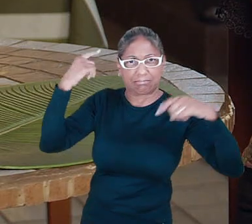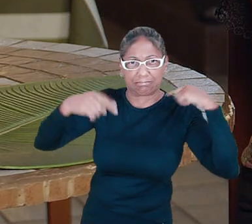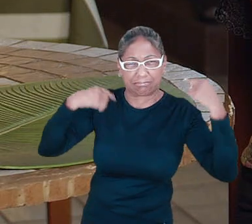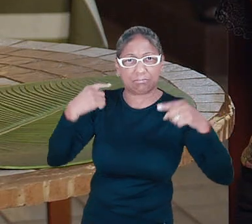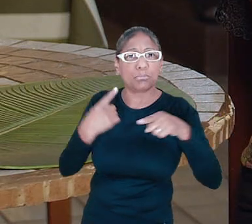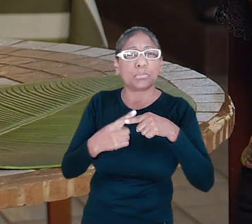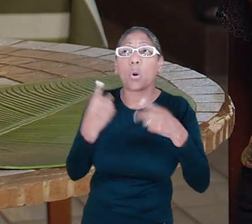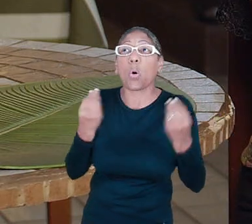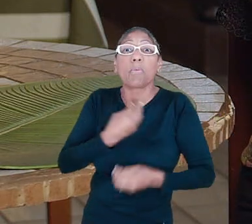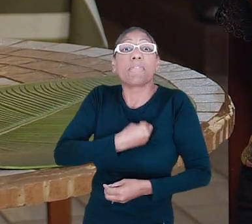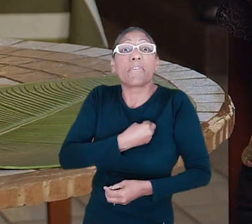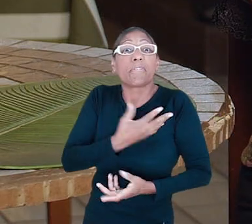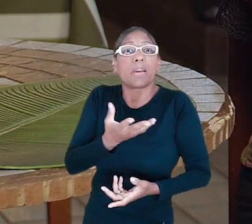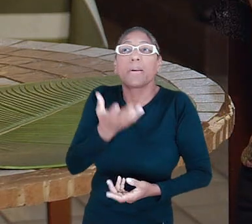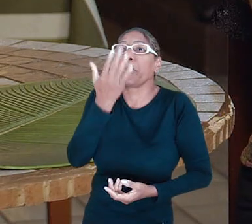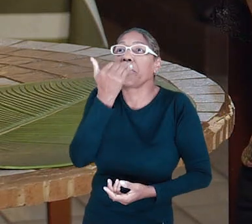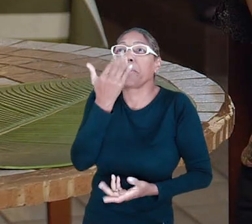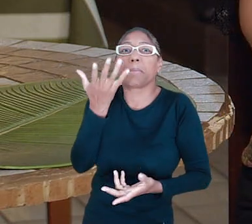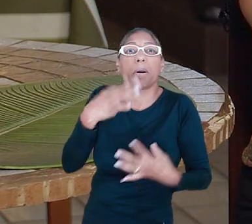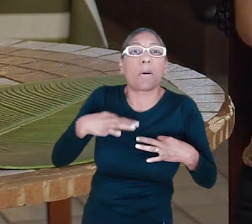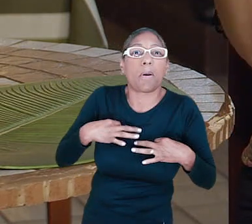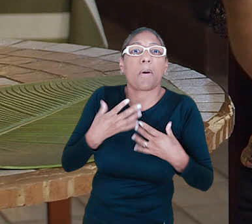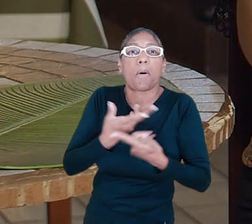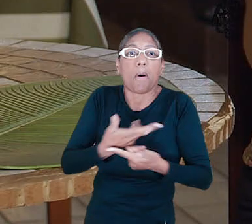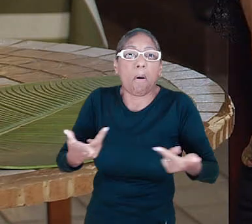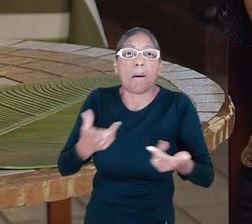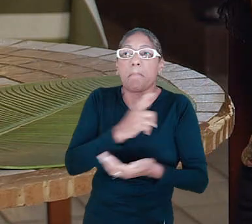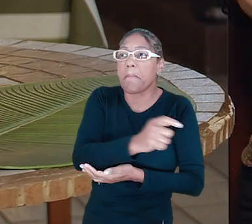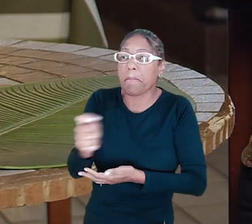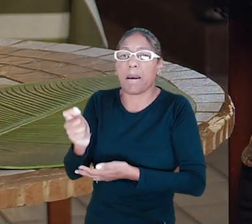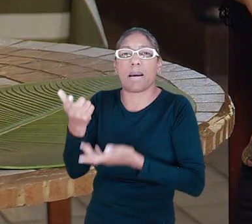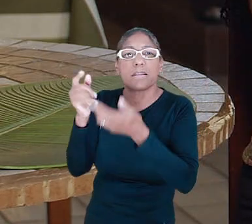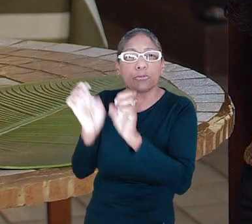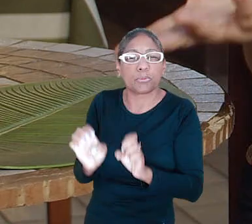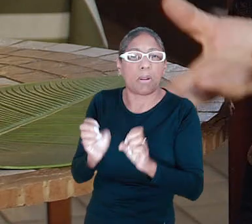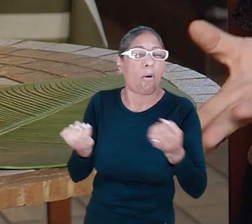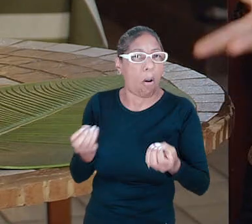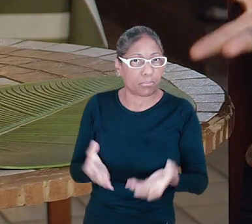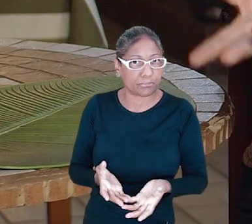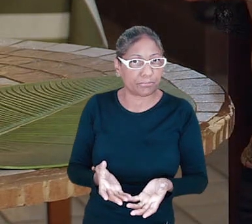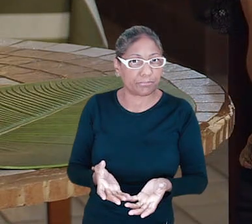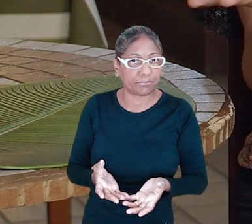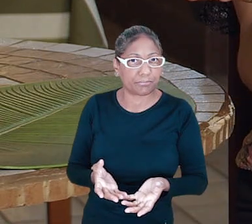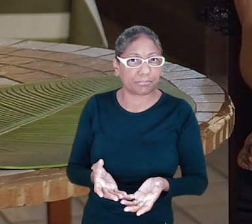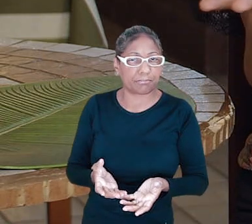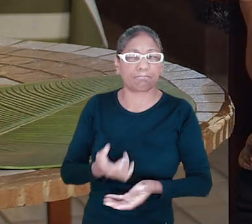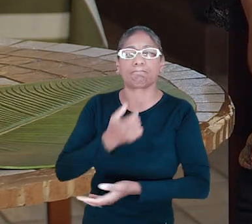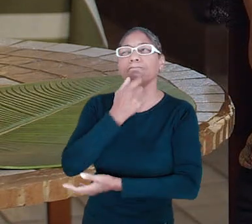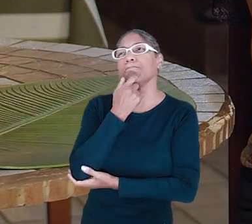enlouquecendo, porque vamos viver como, vamos nos sustentar como, vamos sustentar toda a estrutura